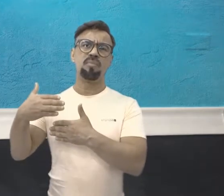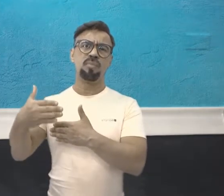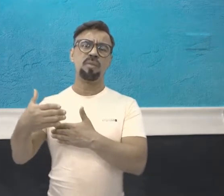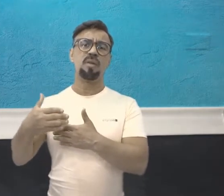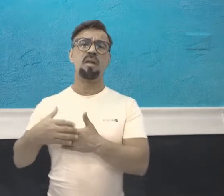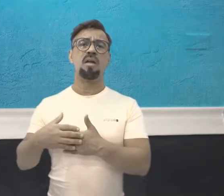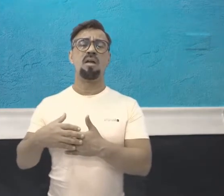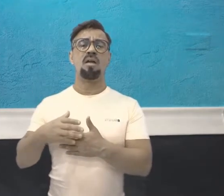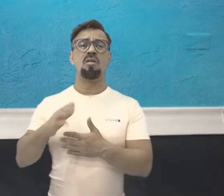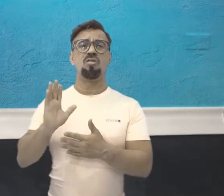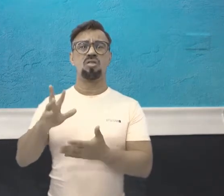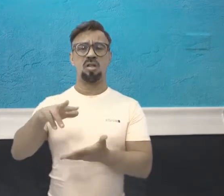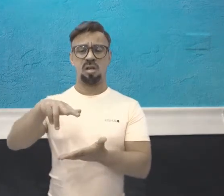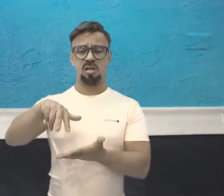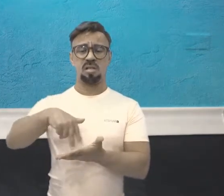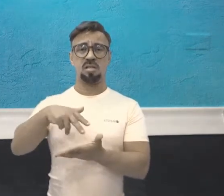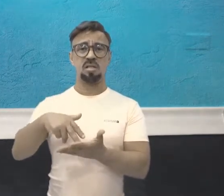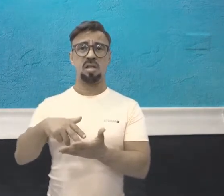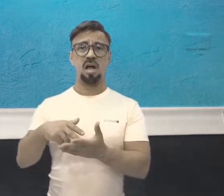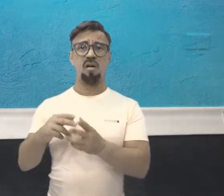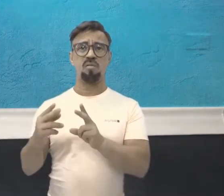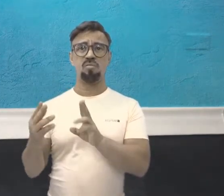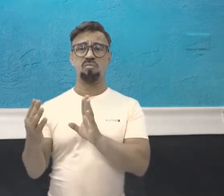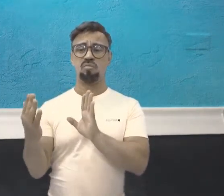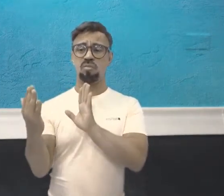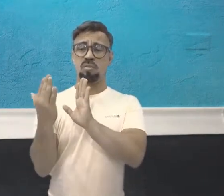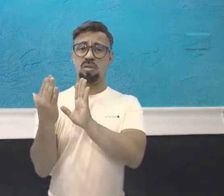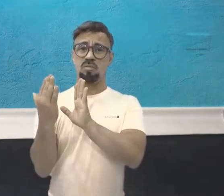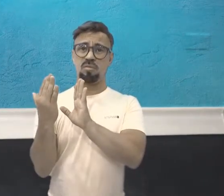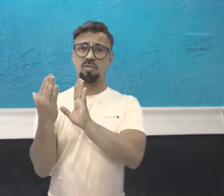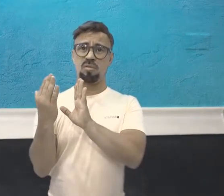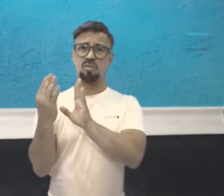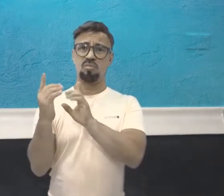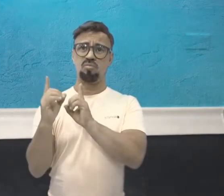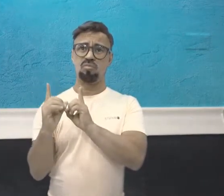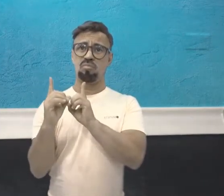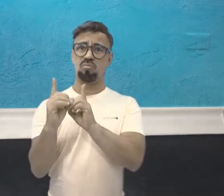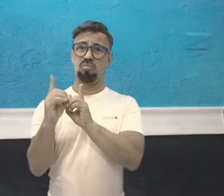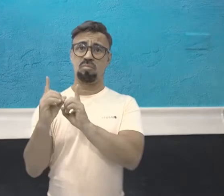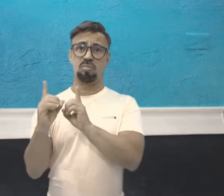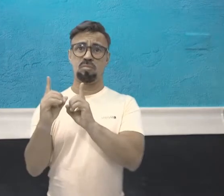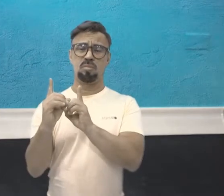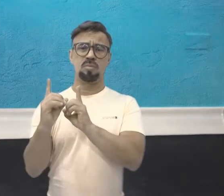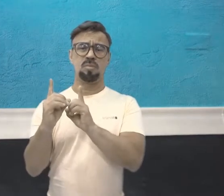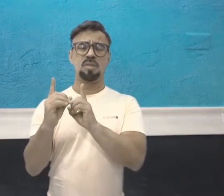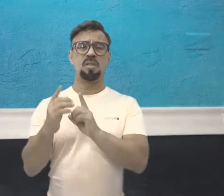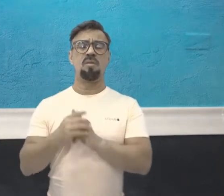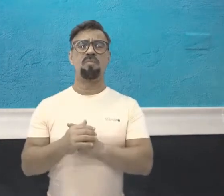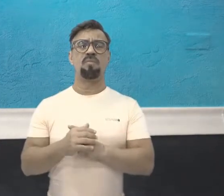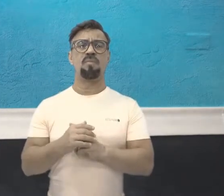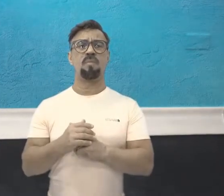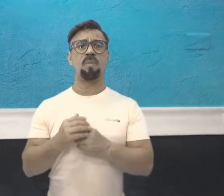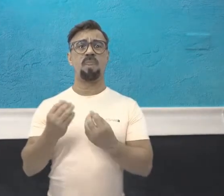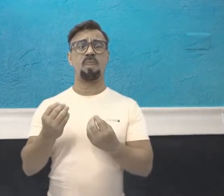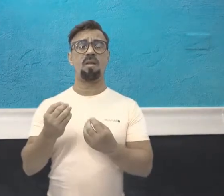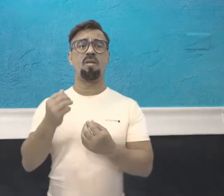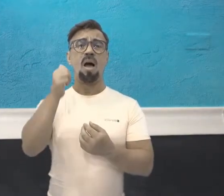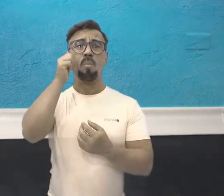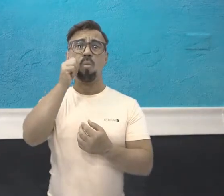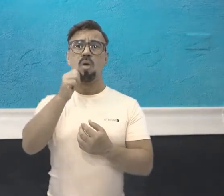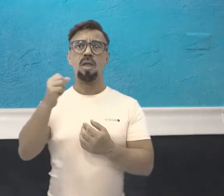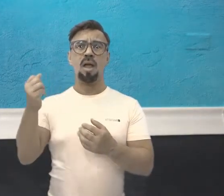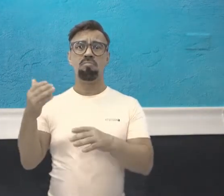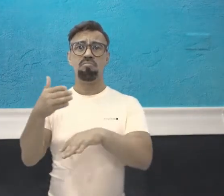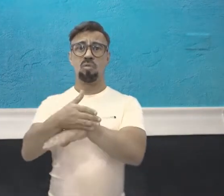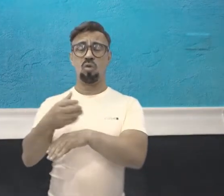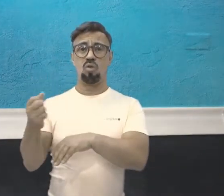já dançavam um diferente para o outro já teve algumas variações e com a entrada de Maria